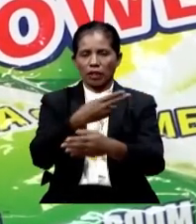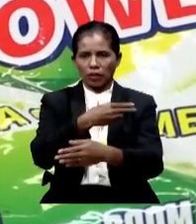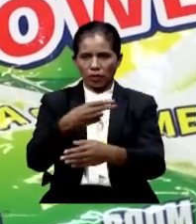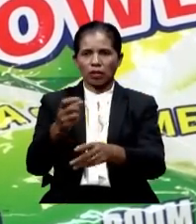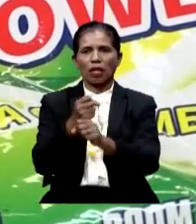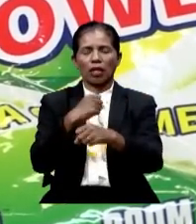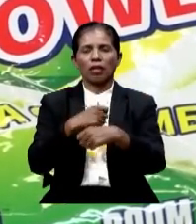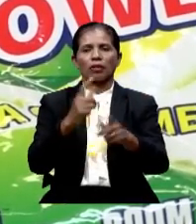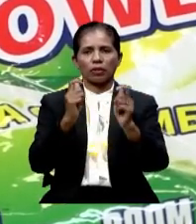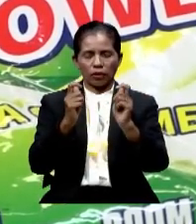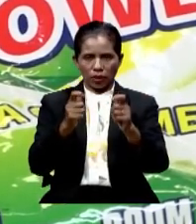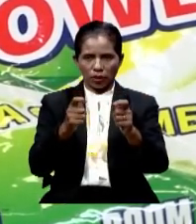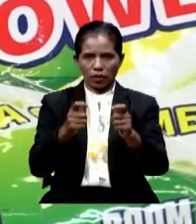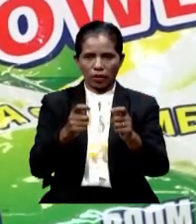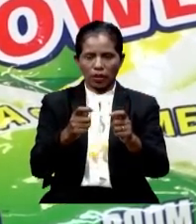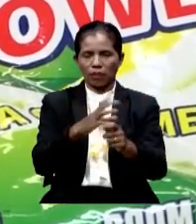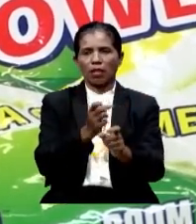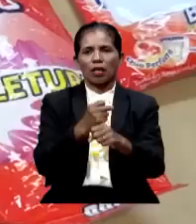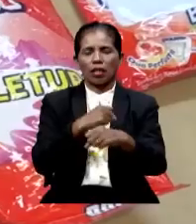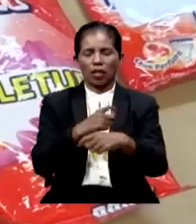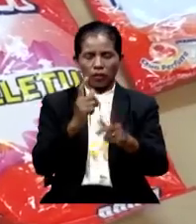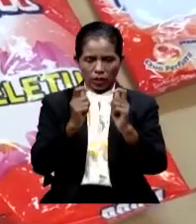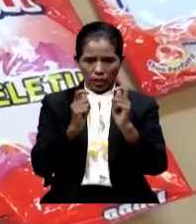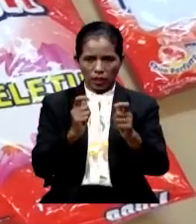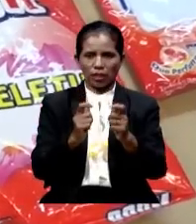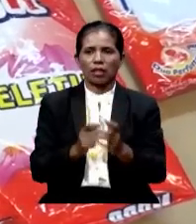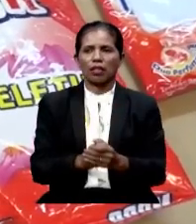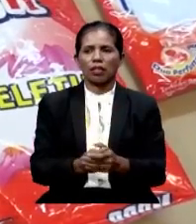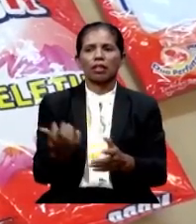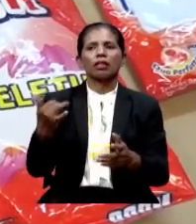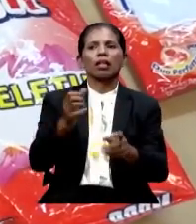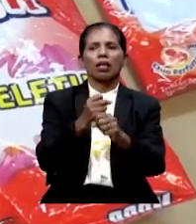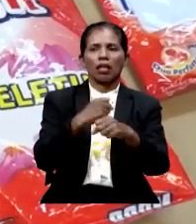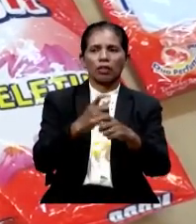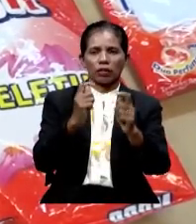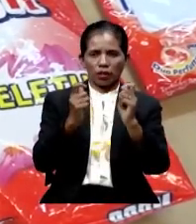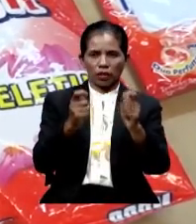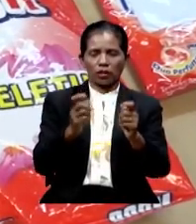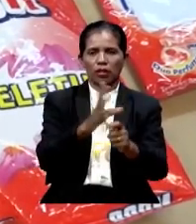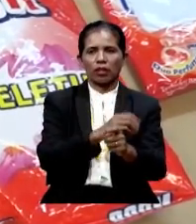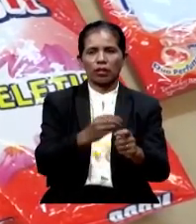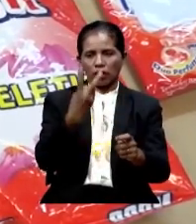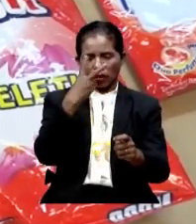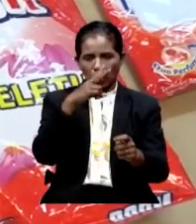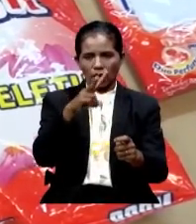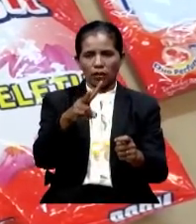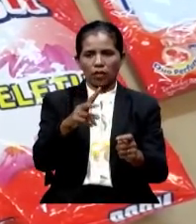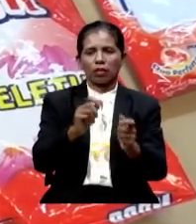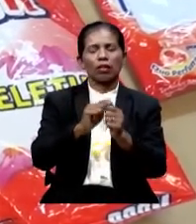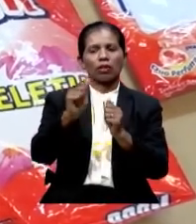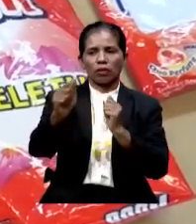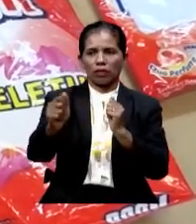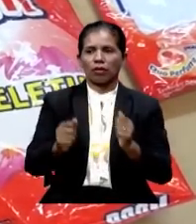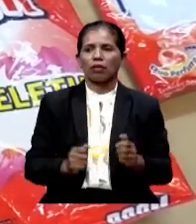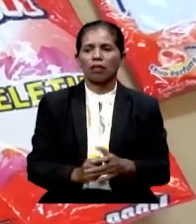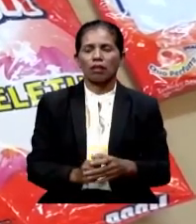testu husi amne husi fabrika ne be ami agencia ba sira halo testu hi sai maiona itare composição ne do